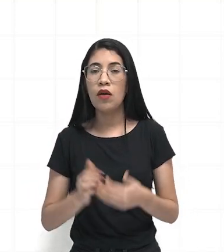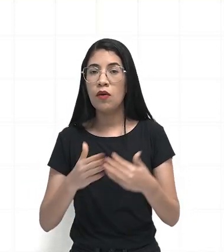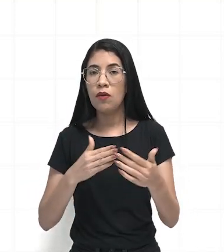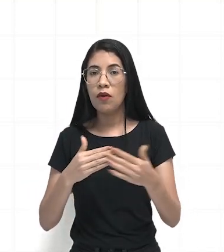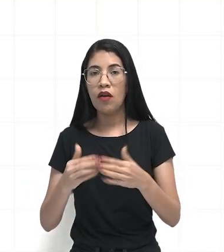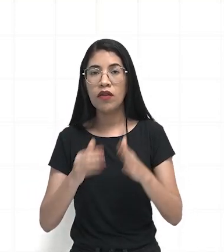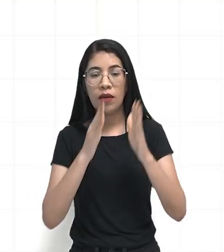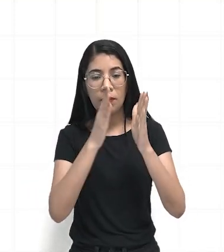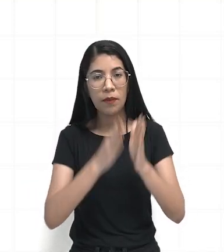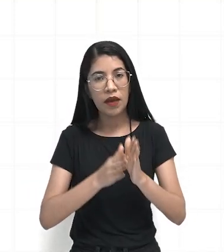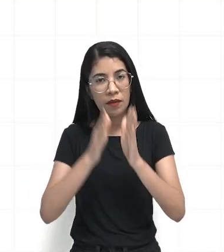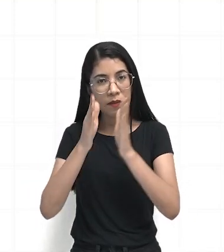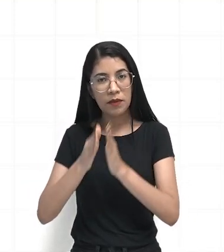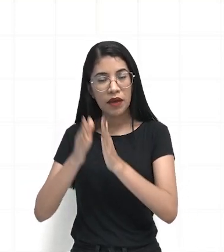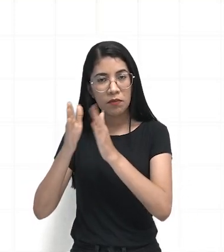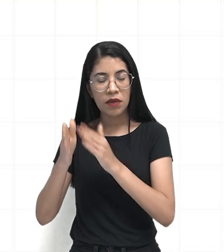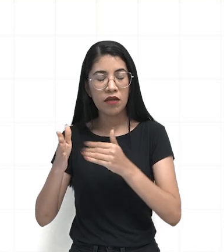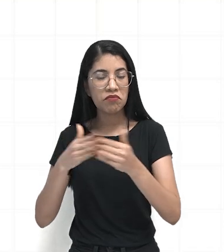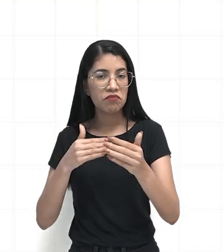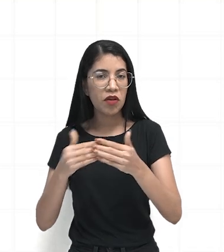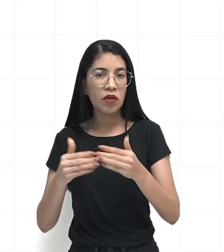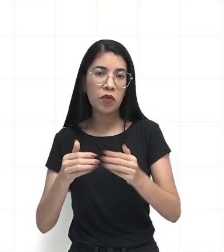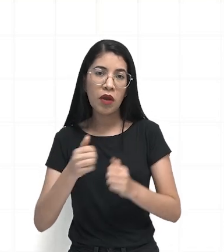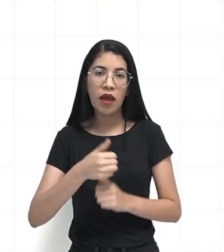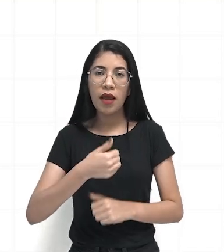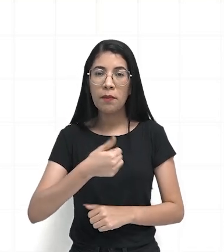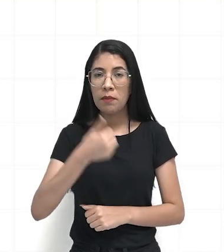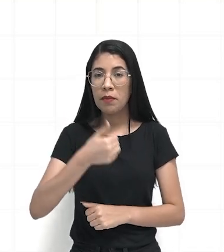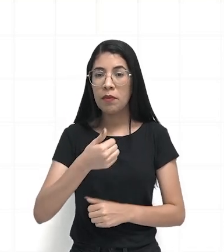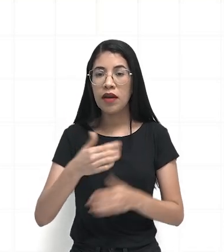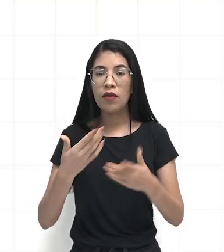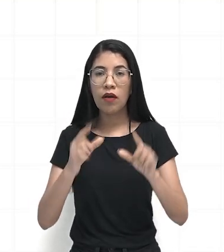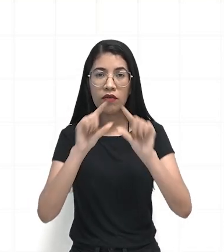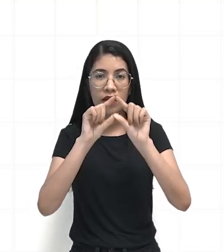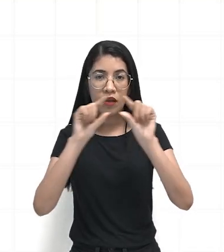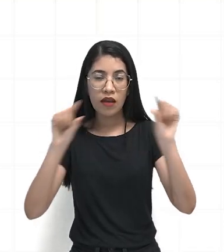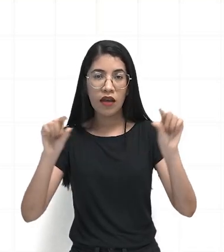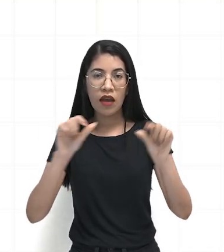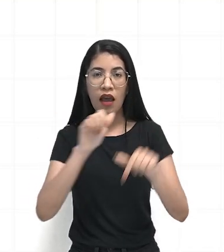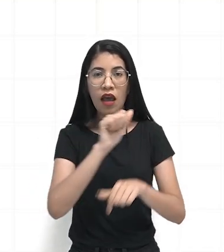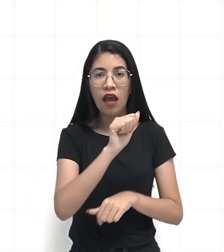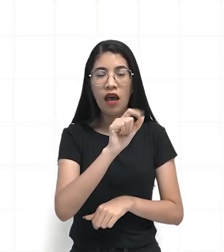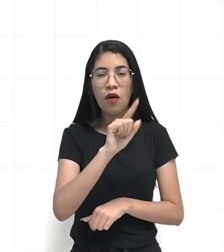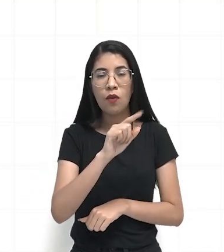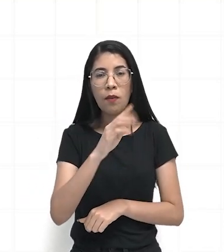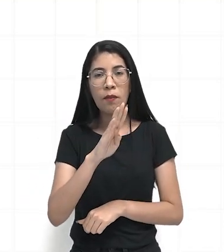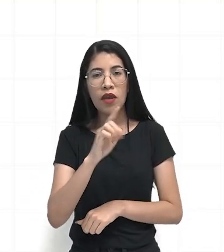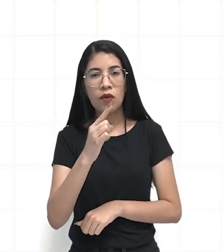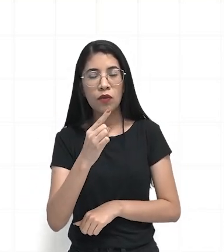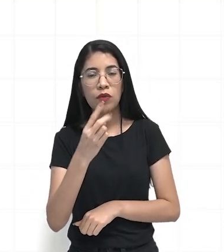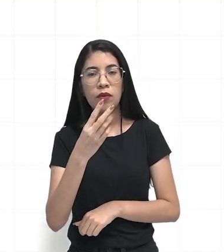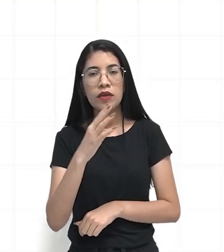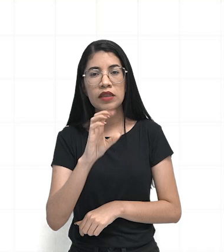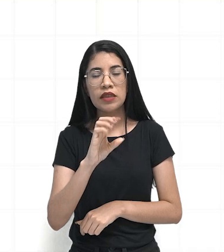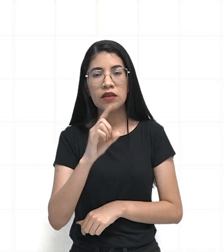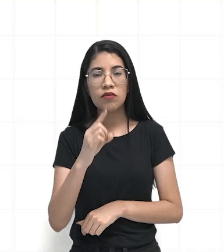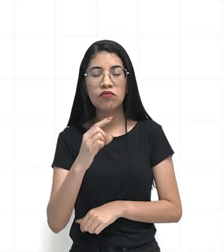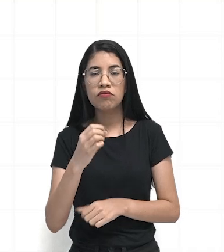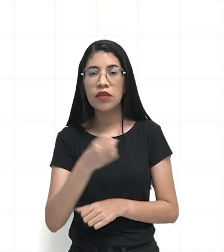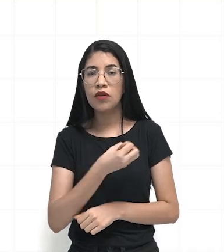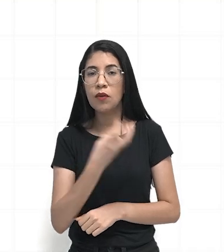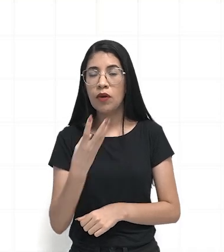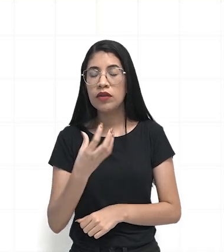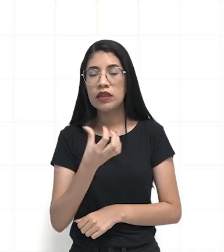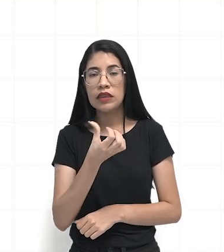uma dessas carteiras aqui, ó, primeiras carteiras. Temos quantos alunos aí? Nós temos